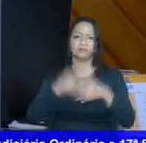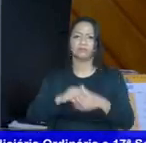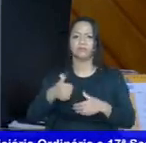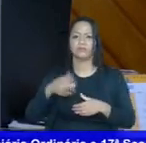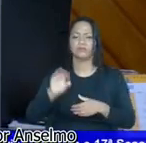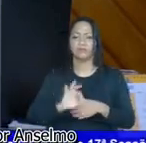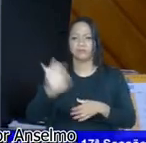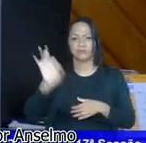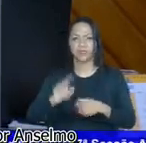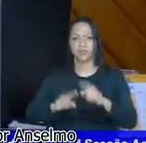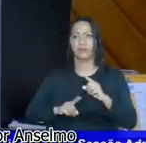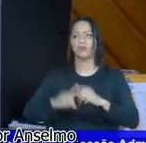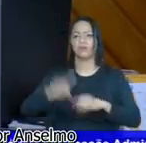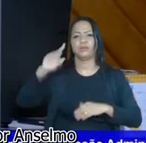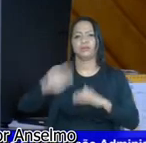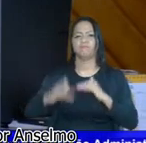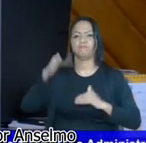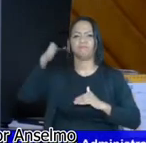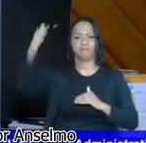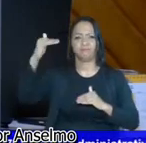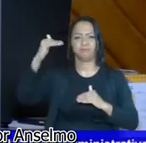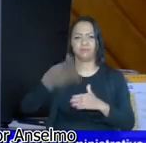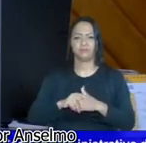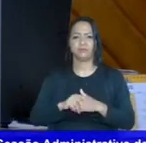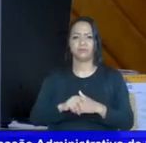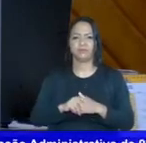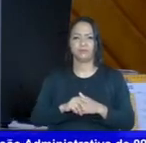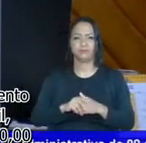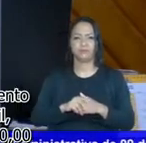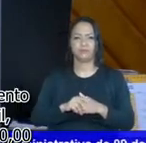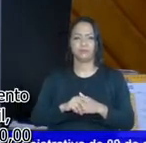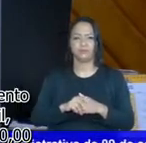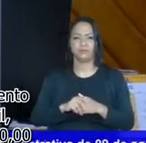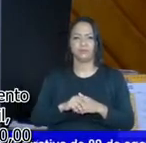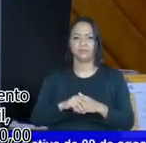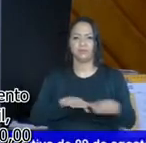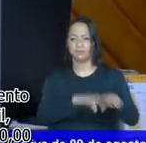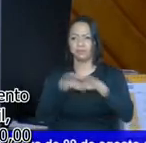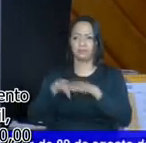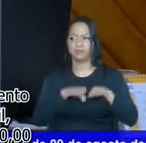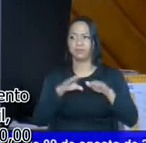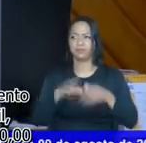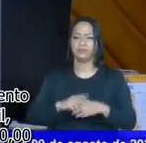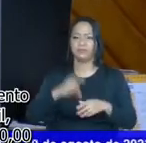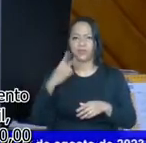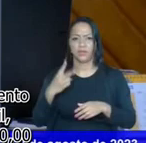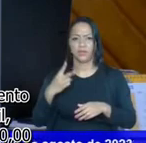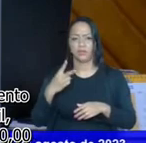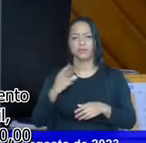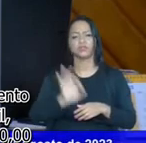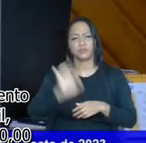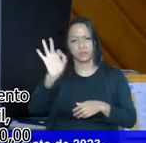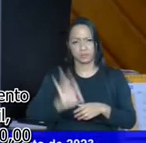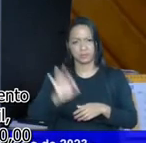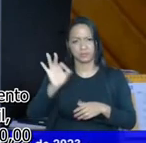10%, que é o parâmetro do princípio da insignificância, doutora Selma. O parâmetro do princípio da insignificância é de 2%. E 2%